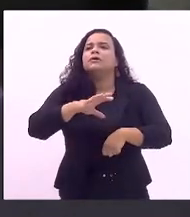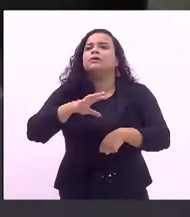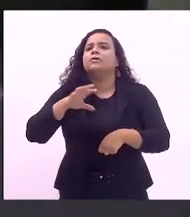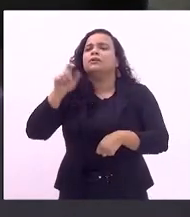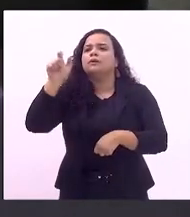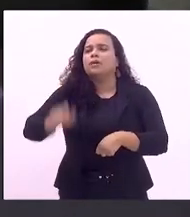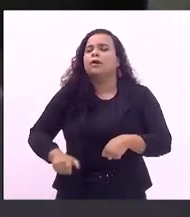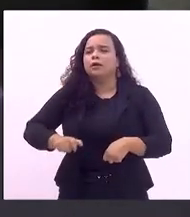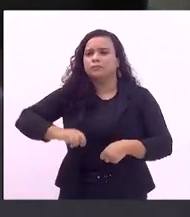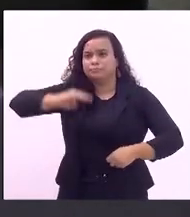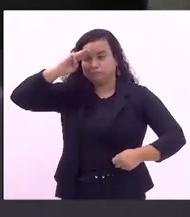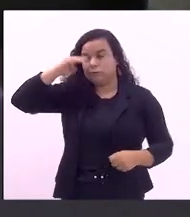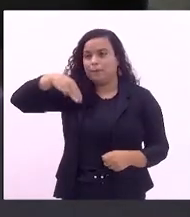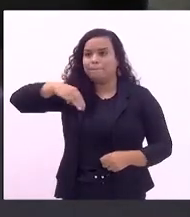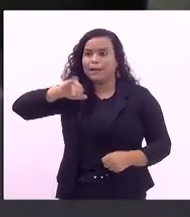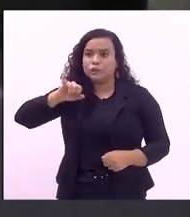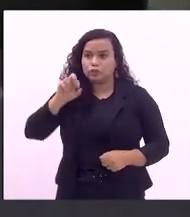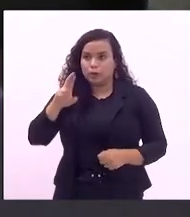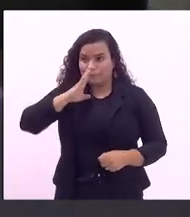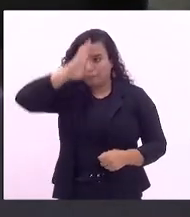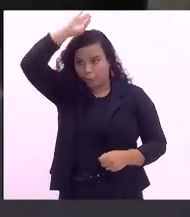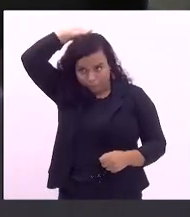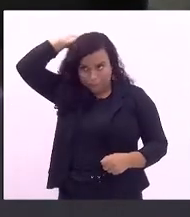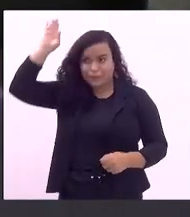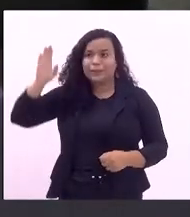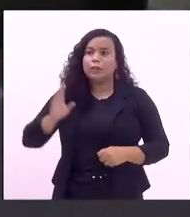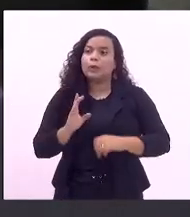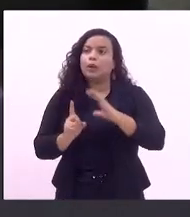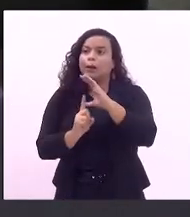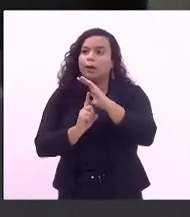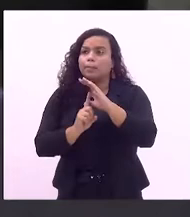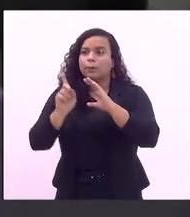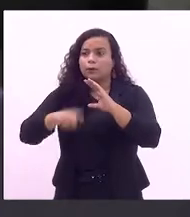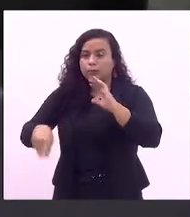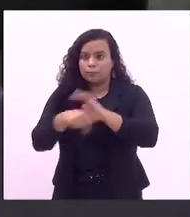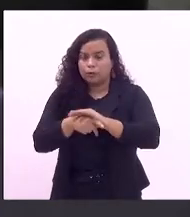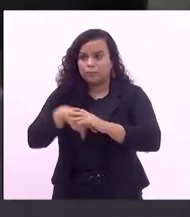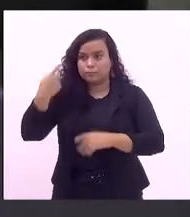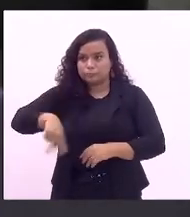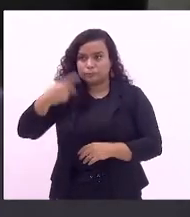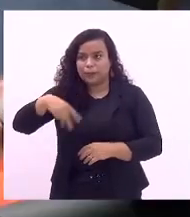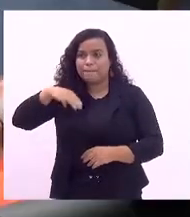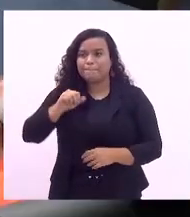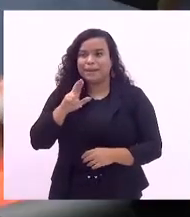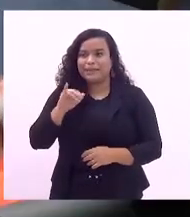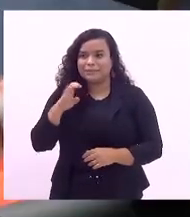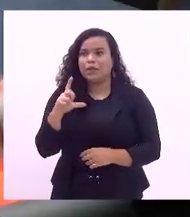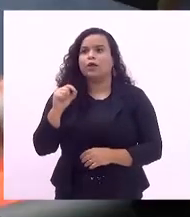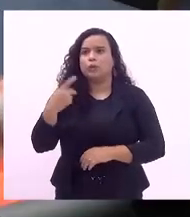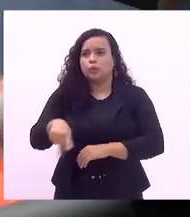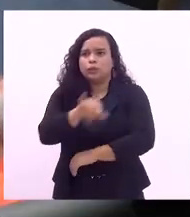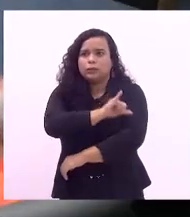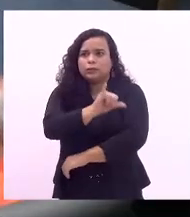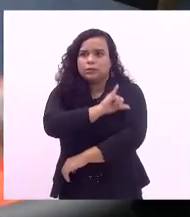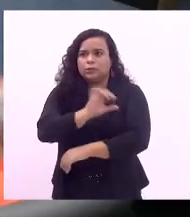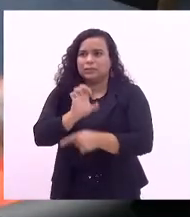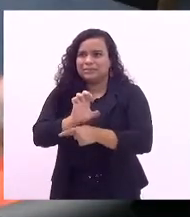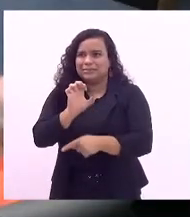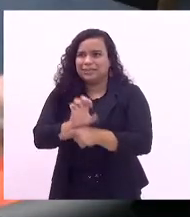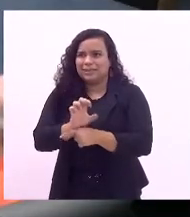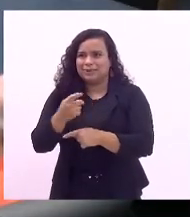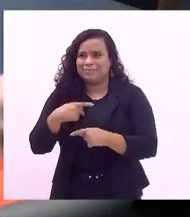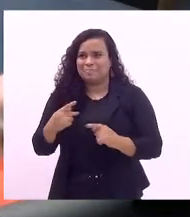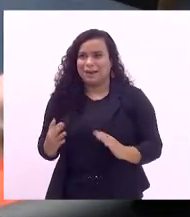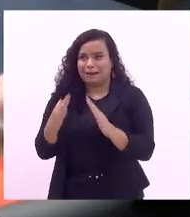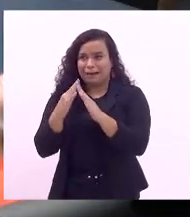Capelão bombeiro Marcelo de Souza Santos que é Capelão do Corpo de Bombeiros Militar do Estado do Rio de Janeiro minha casa